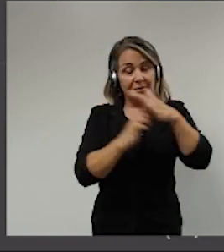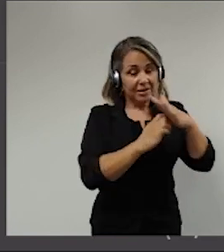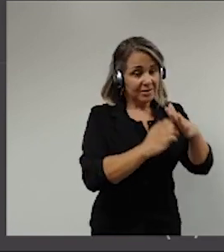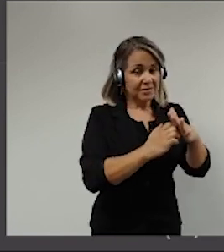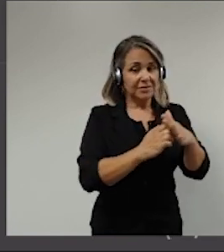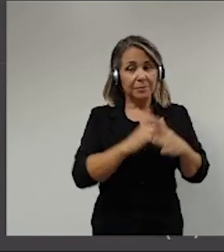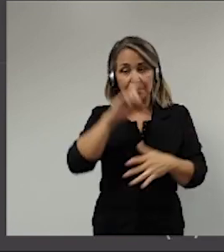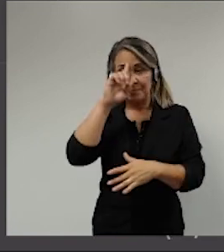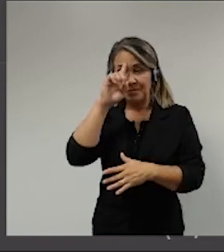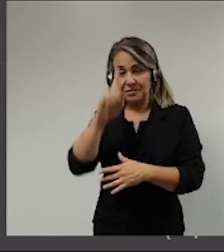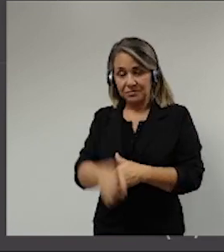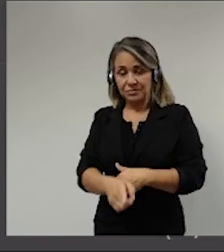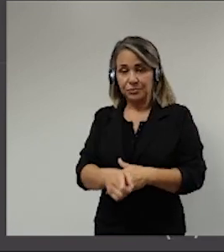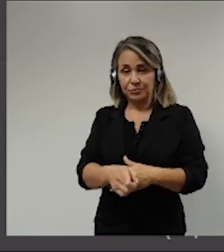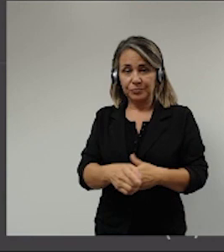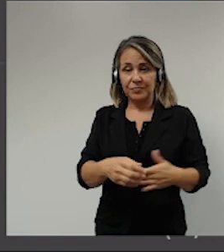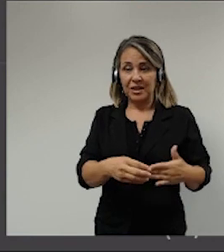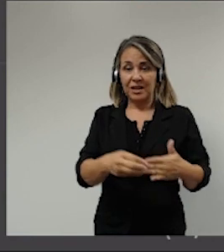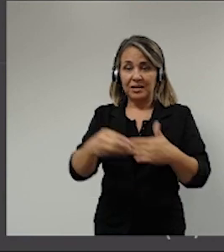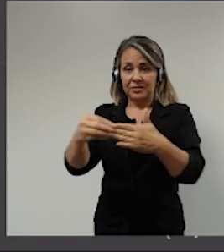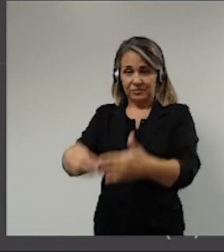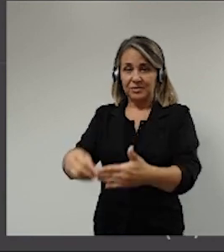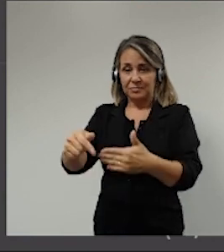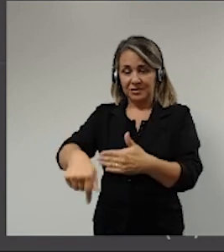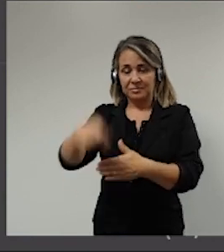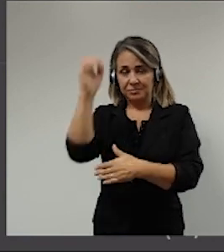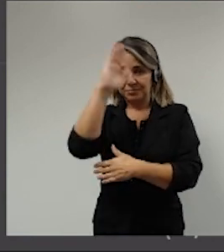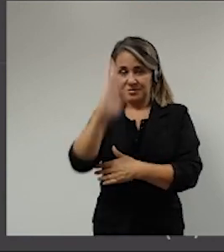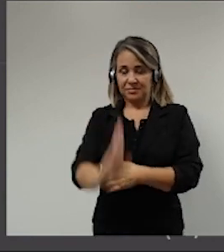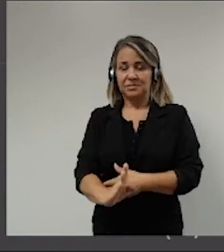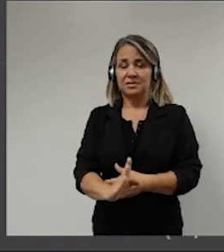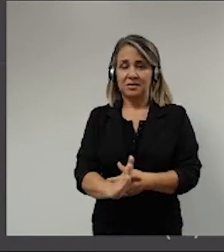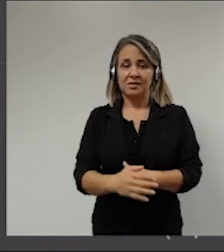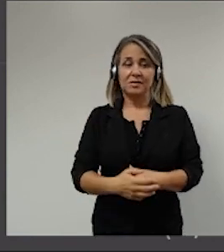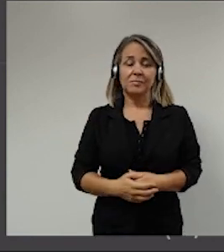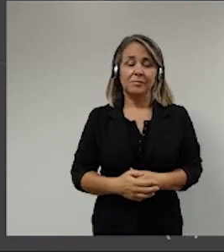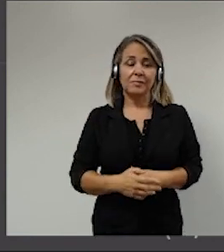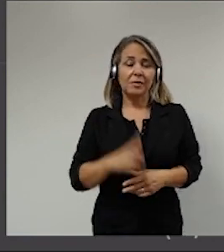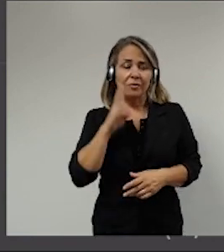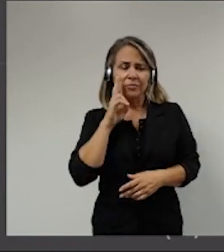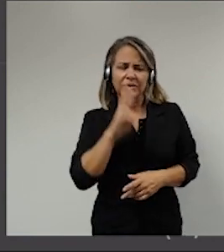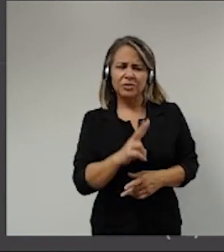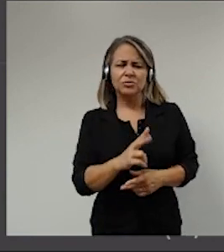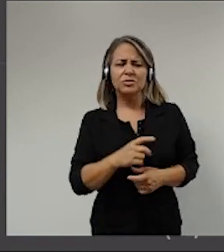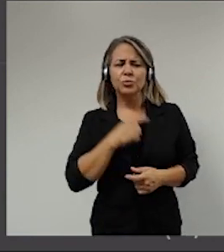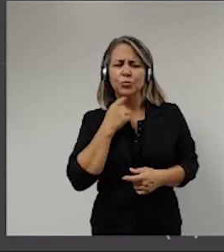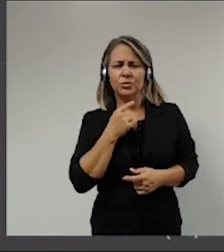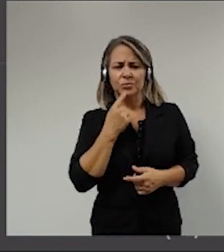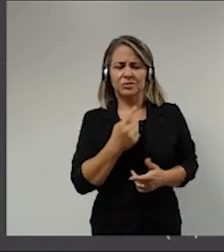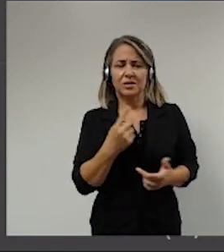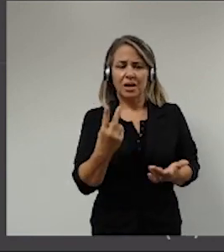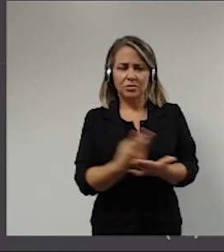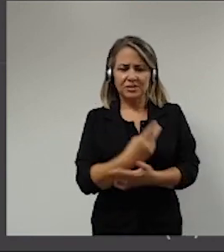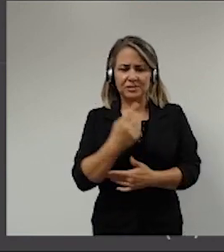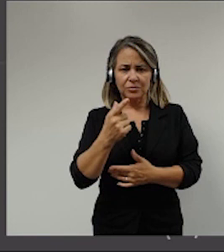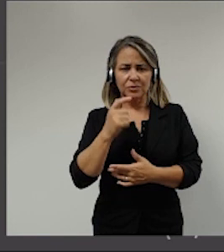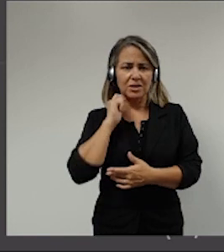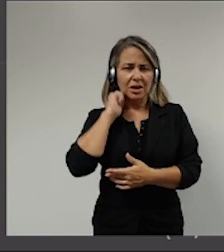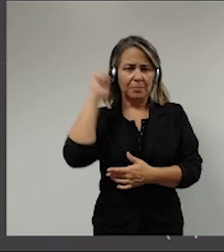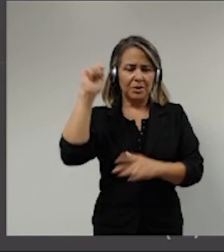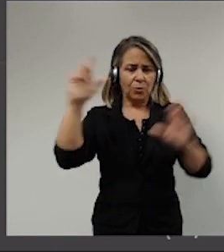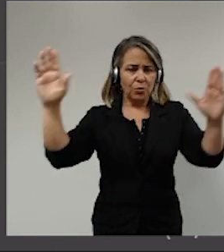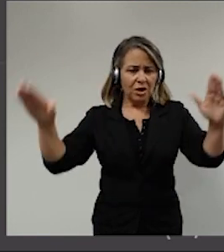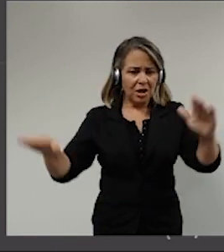a designação da sua marca para o Brasil. Vejam que curioso, em abril aqui houve uma queda. Lembram